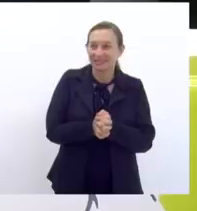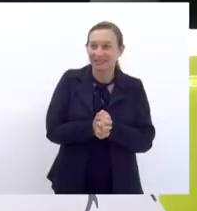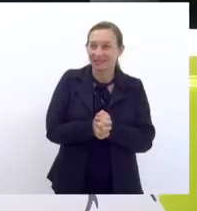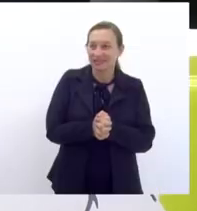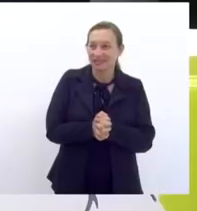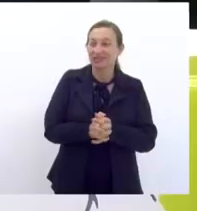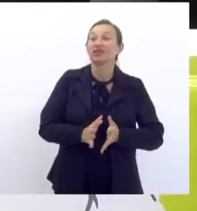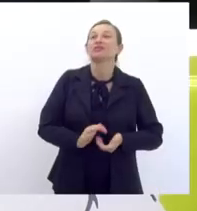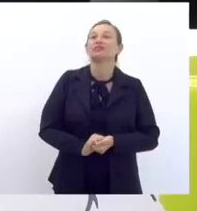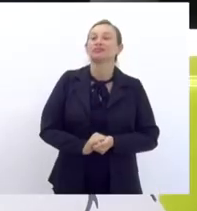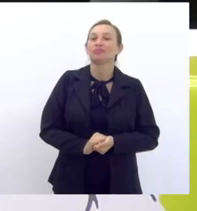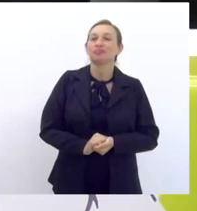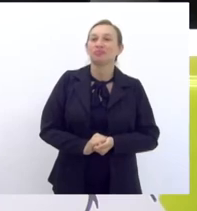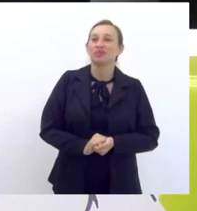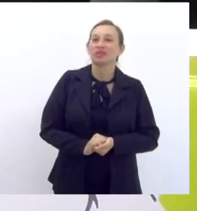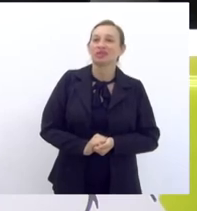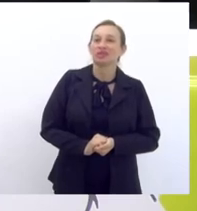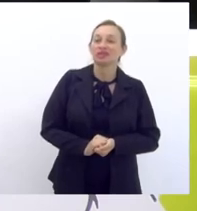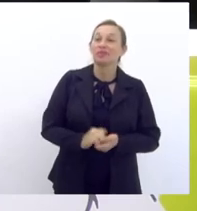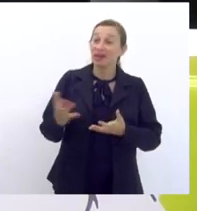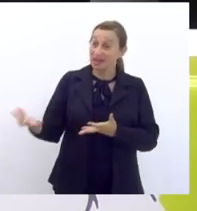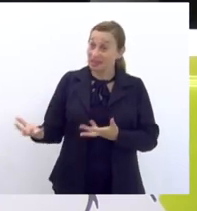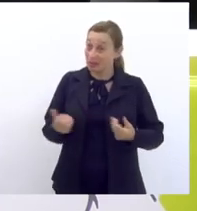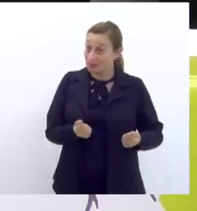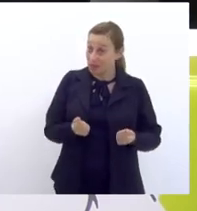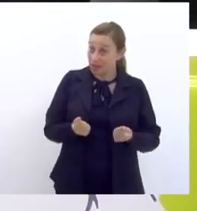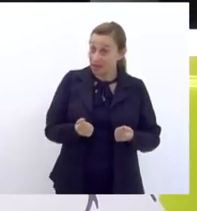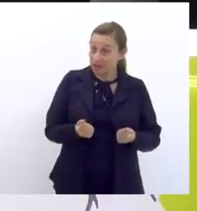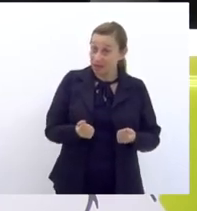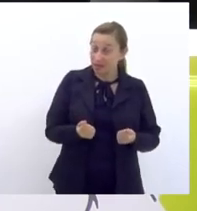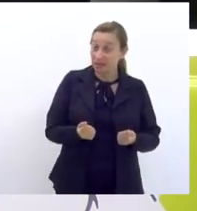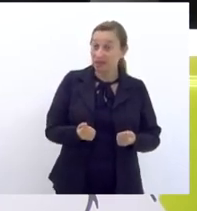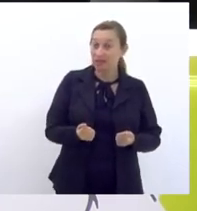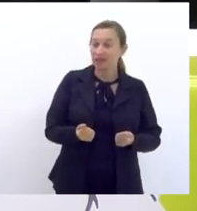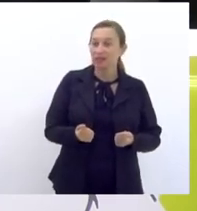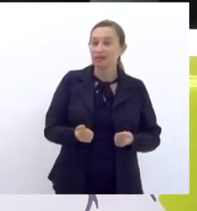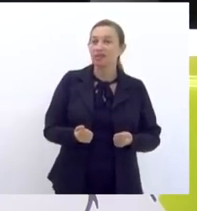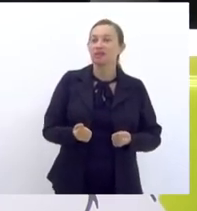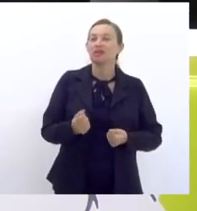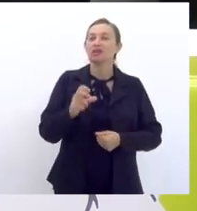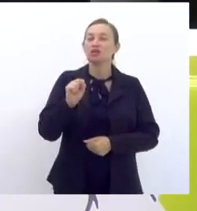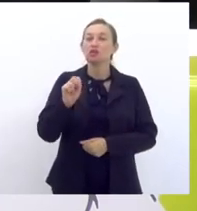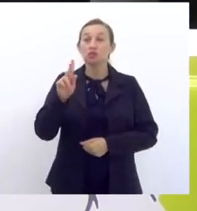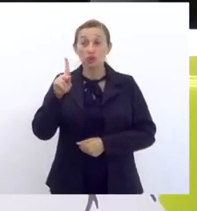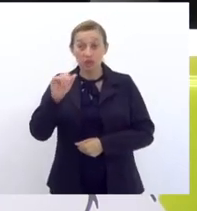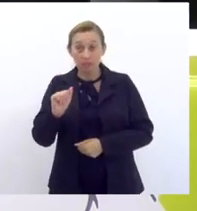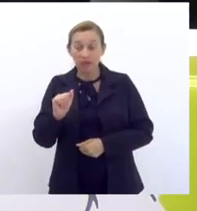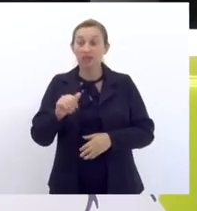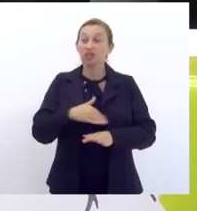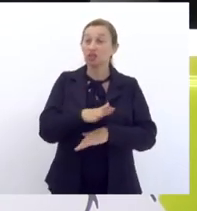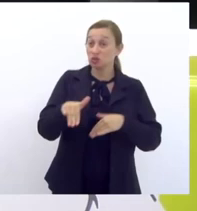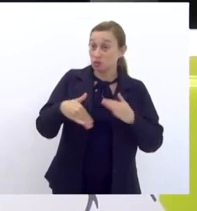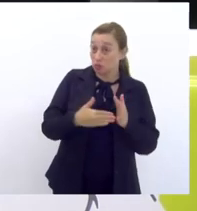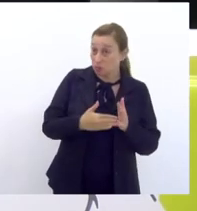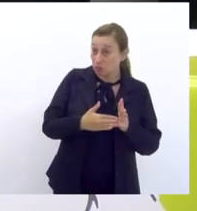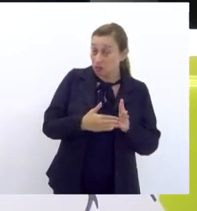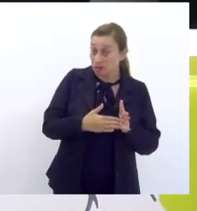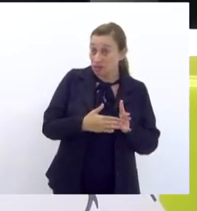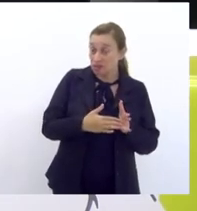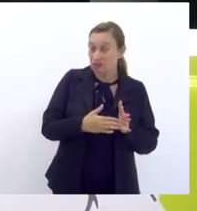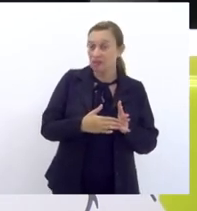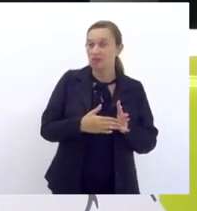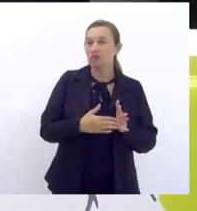na sua casa para receber não só as demandas da suíte mas de todas as entidades